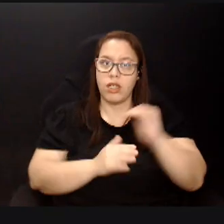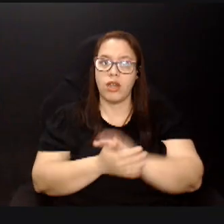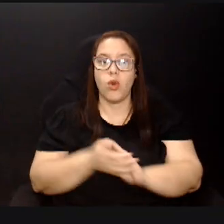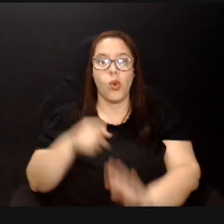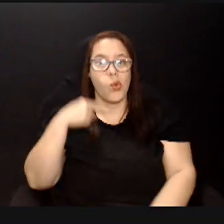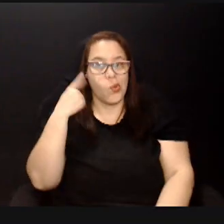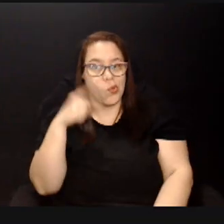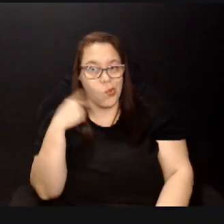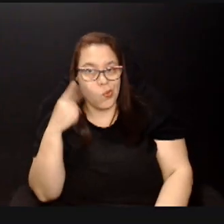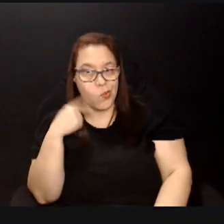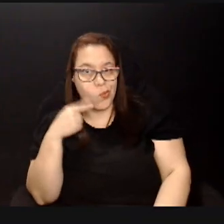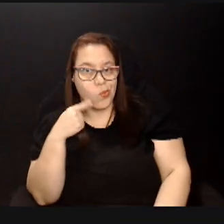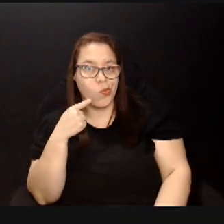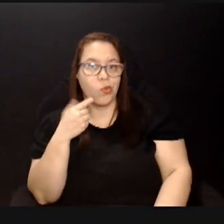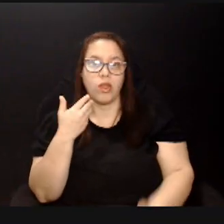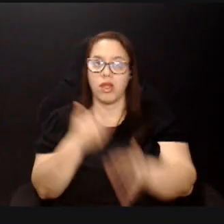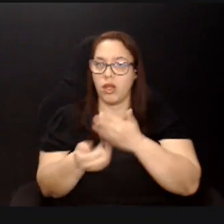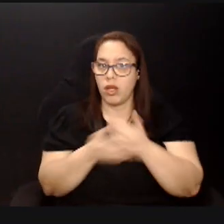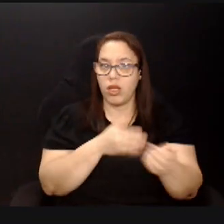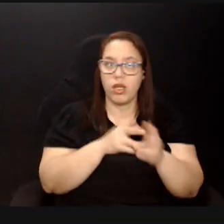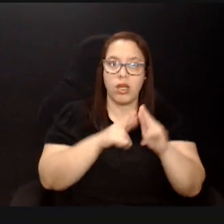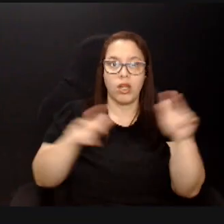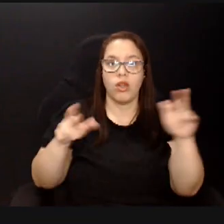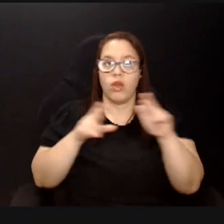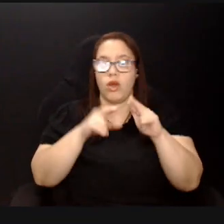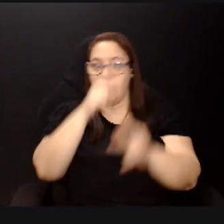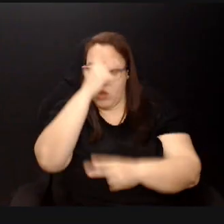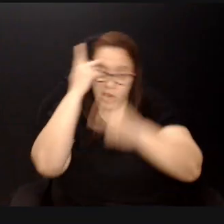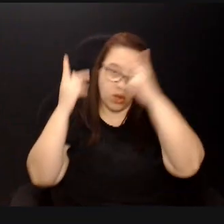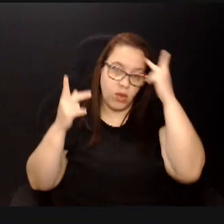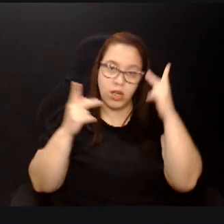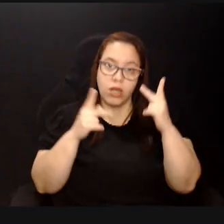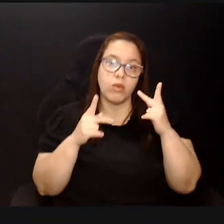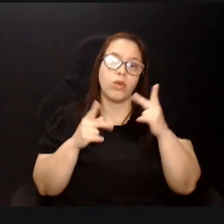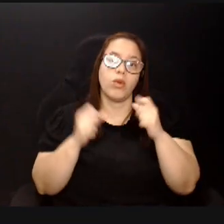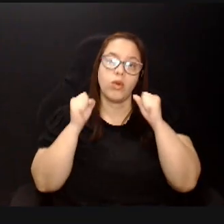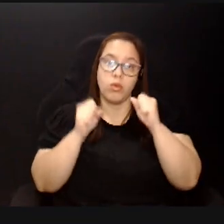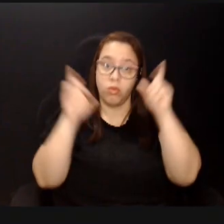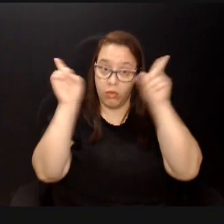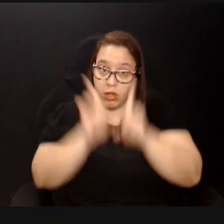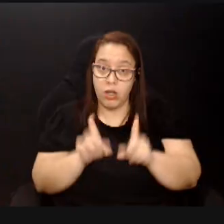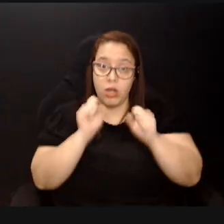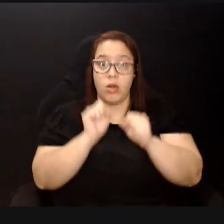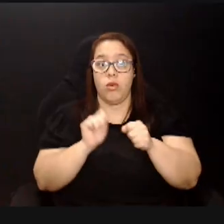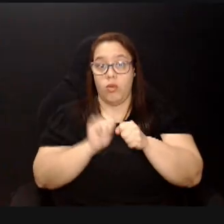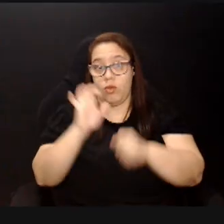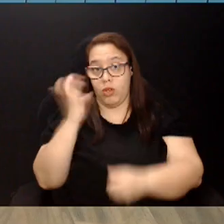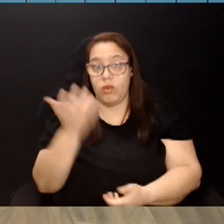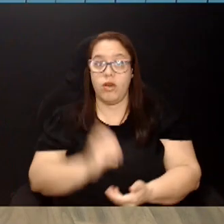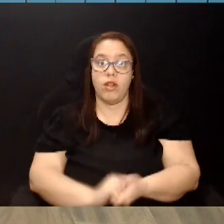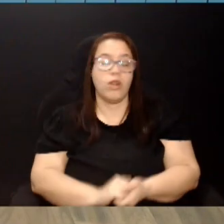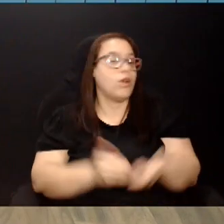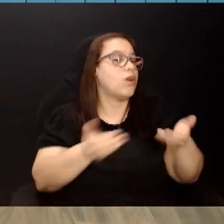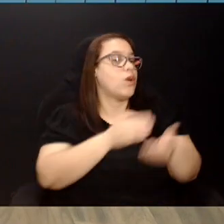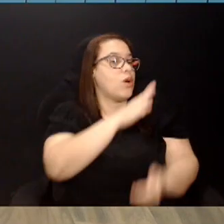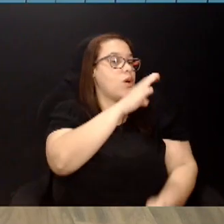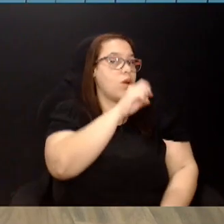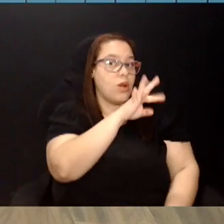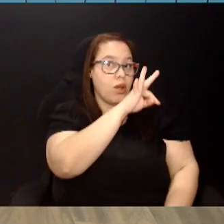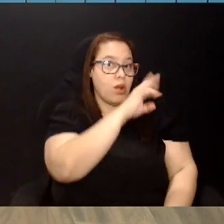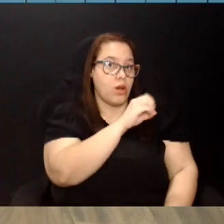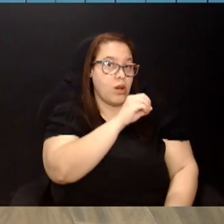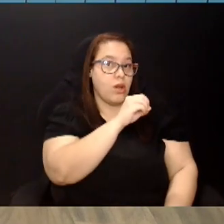advogados, enfim, são dezenas de funções que uma pessoa com deficiência pode exercer. Agora, Beto,